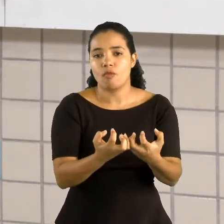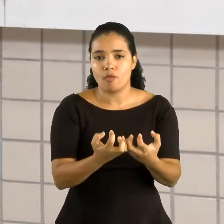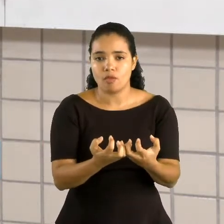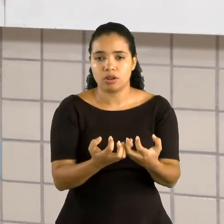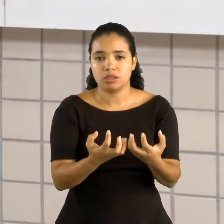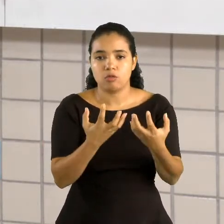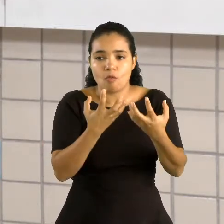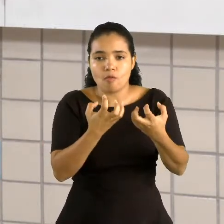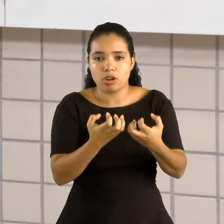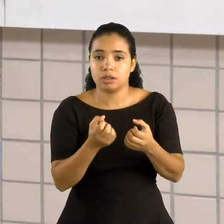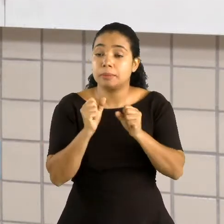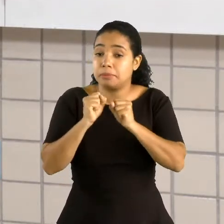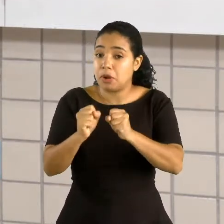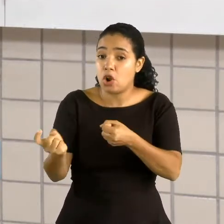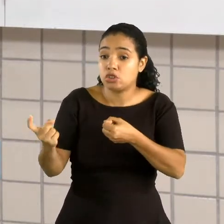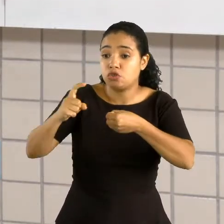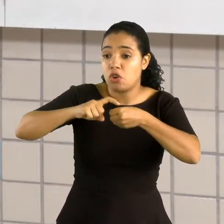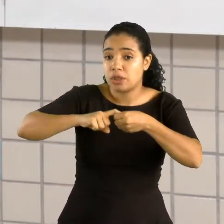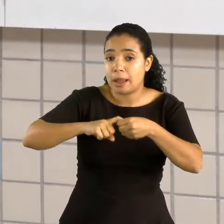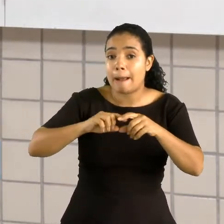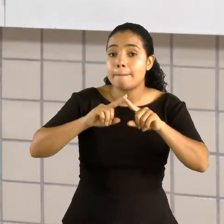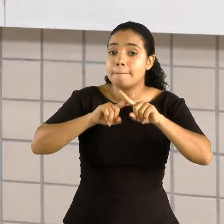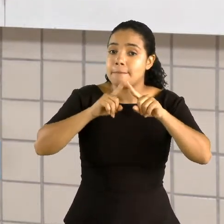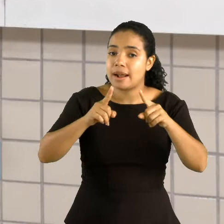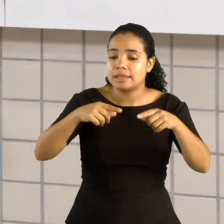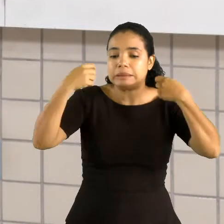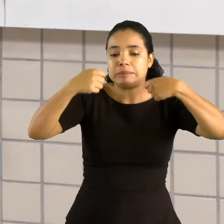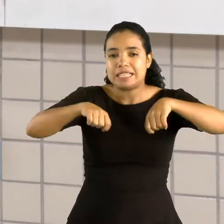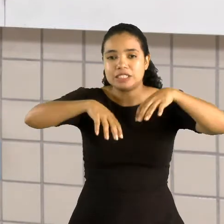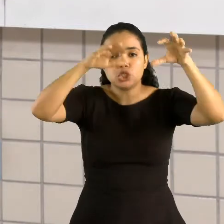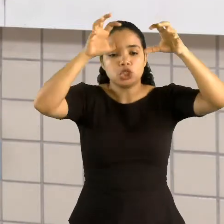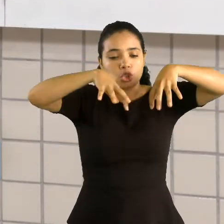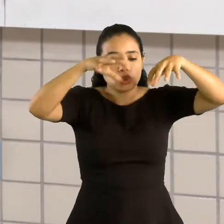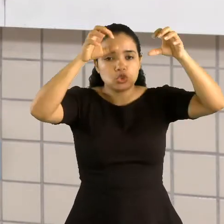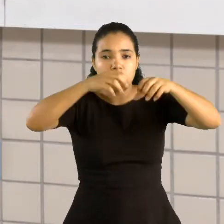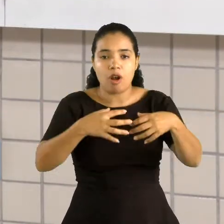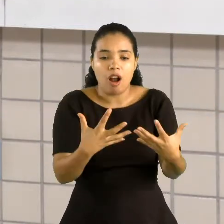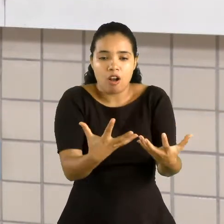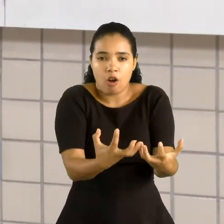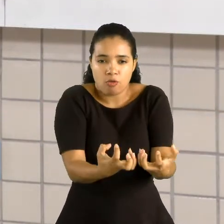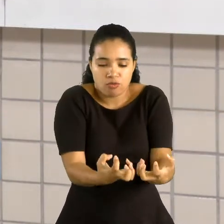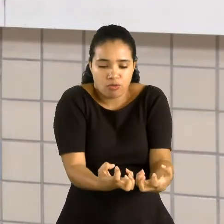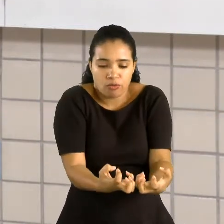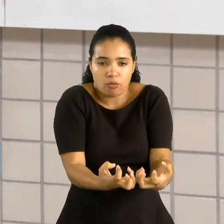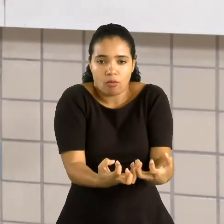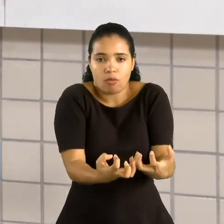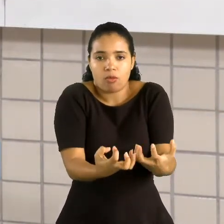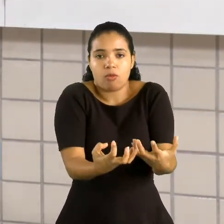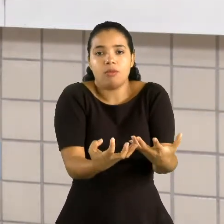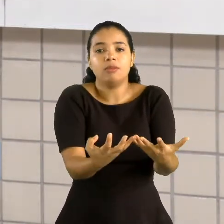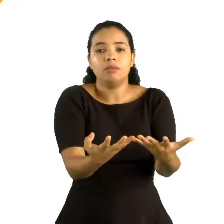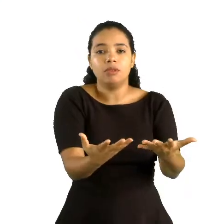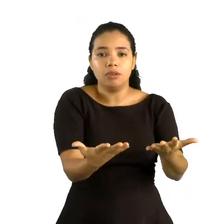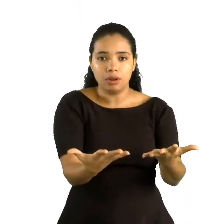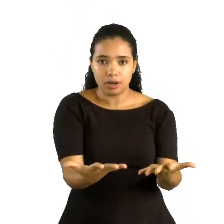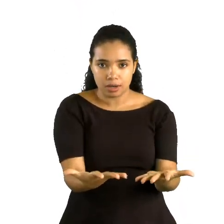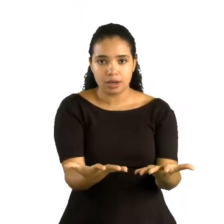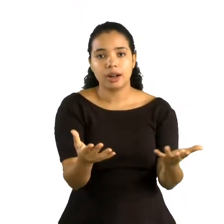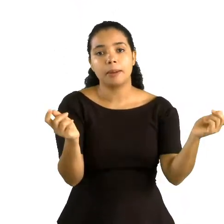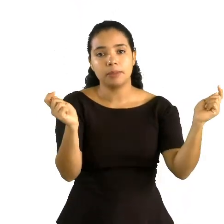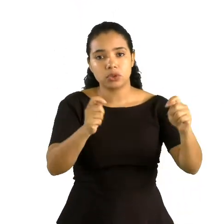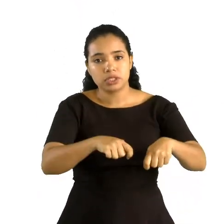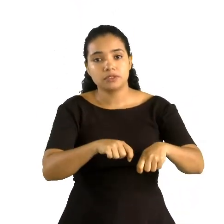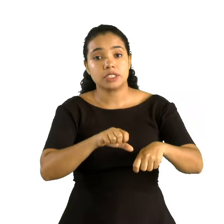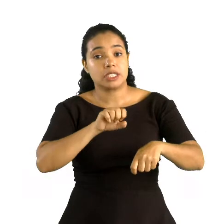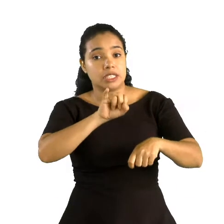Pode voltar? Pode, com uma incidência de chuvas, que nem no Nordeste tem incidências de chuvas também que são menores, esse solo volta, tá bom?